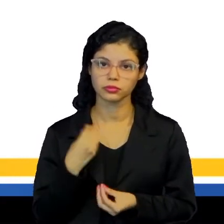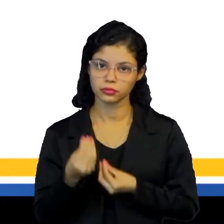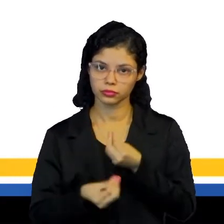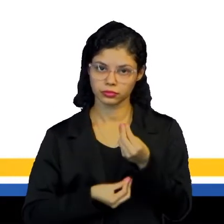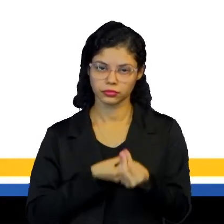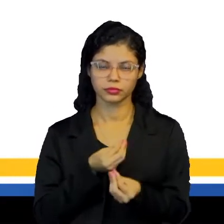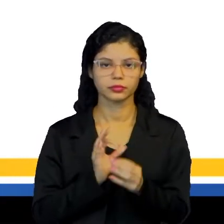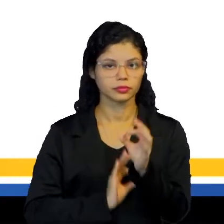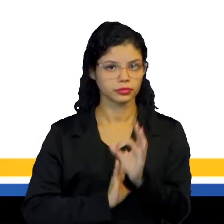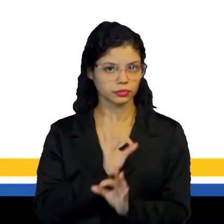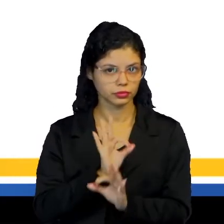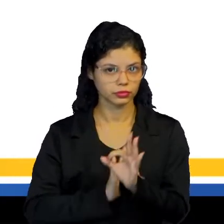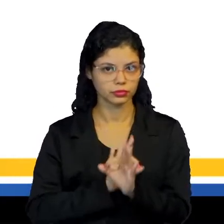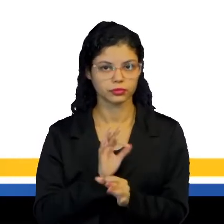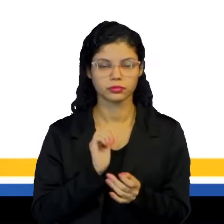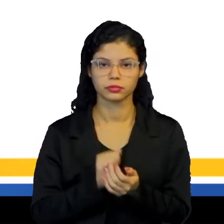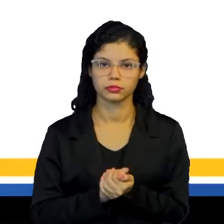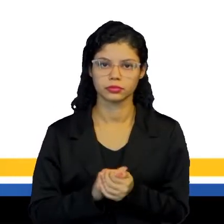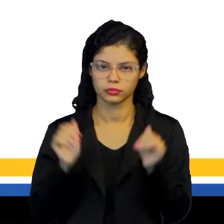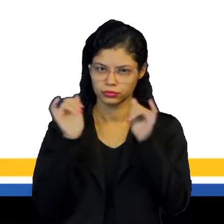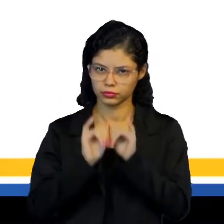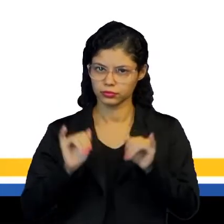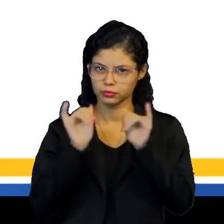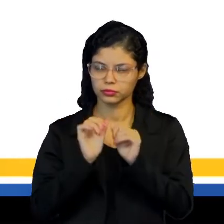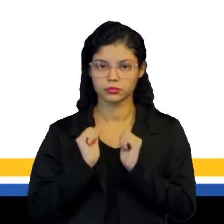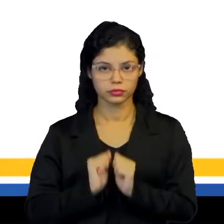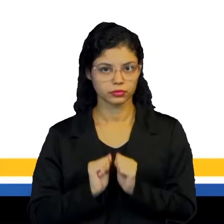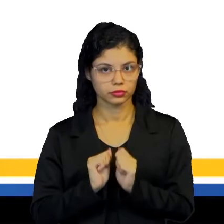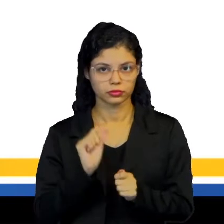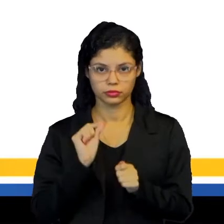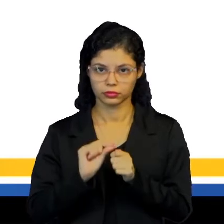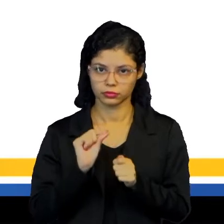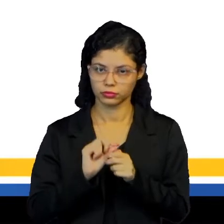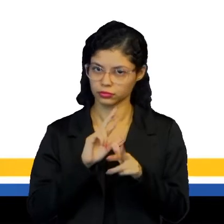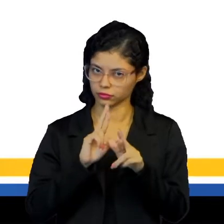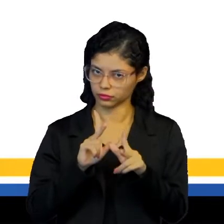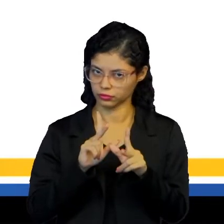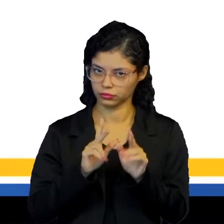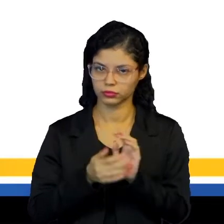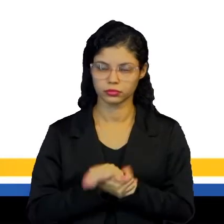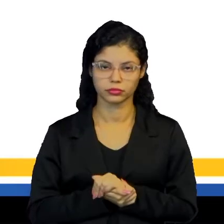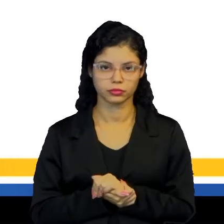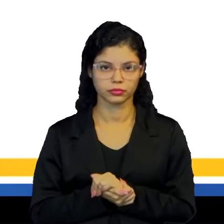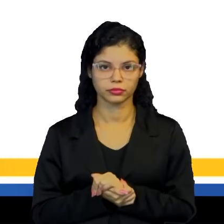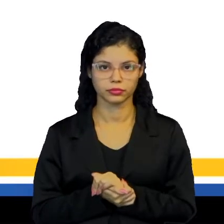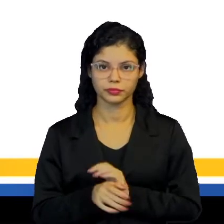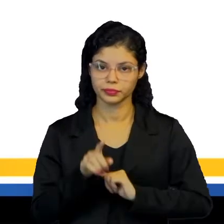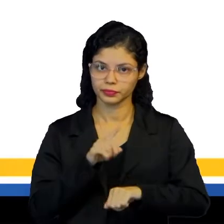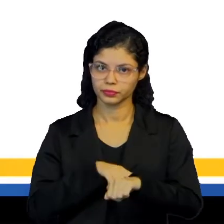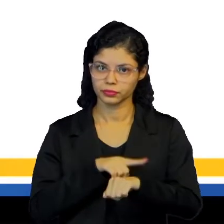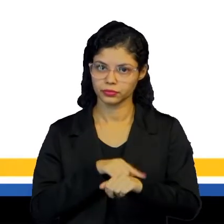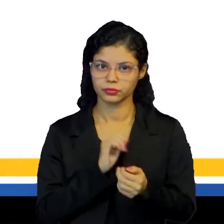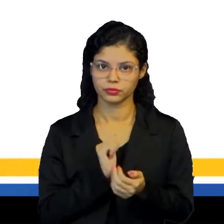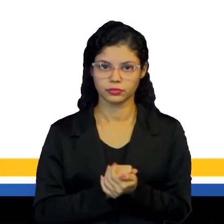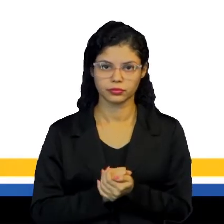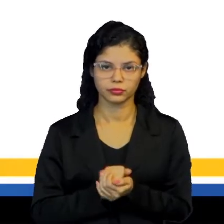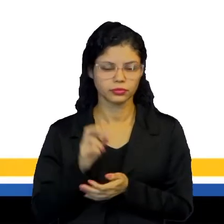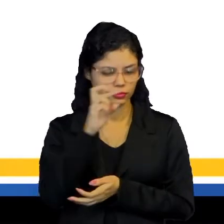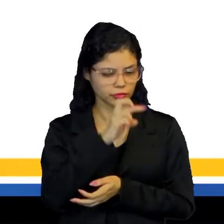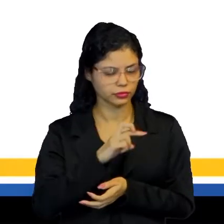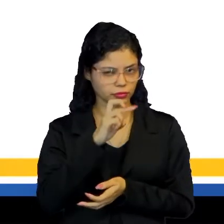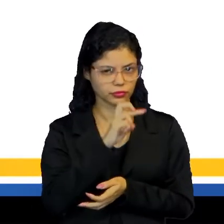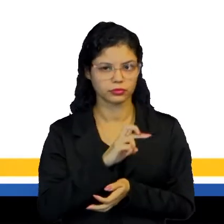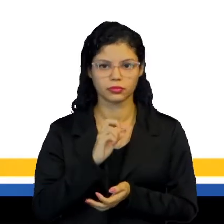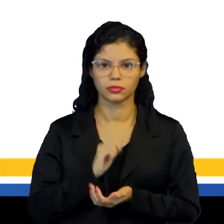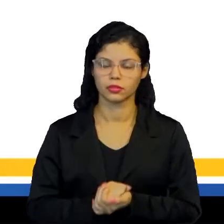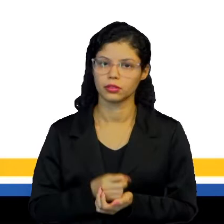maneira de organizar essas informações podem fazer a diferença na hora de